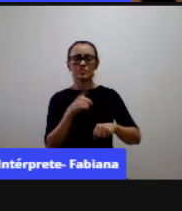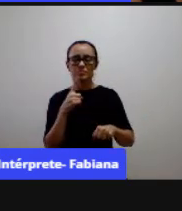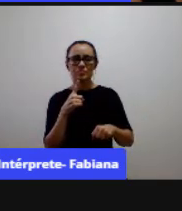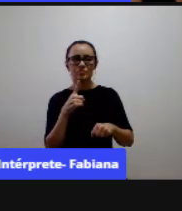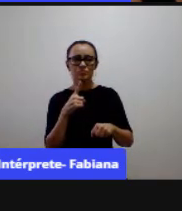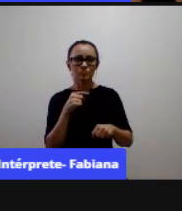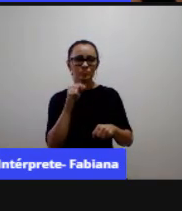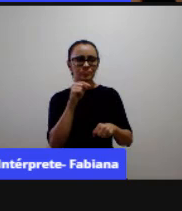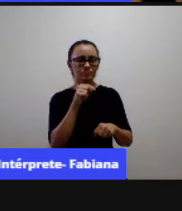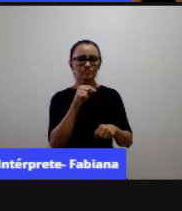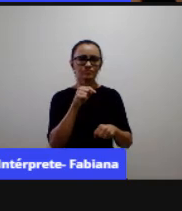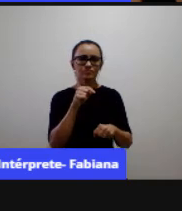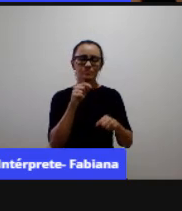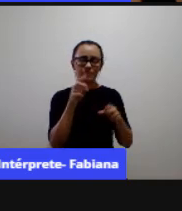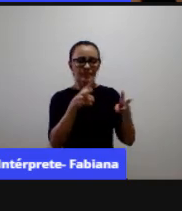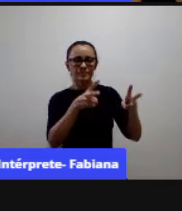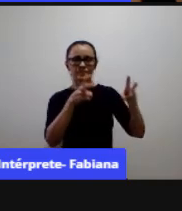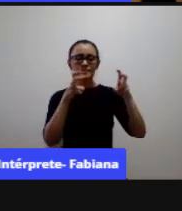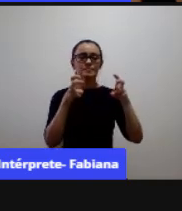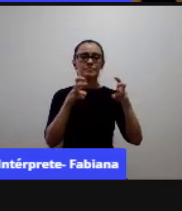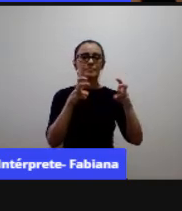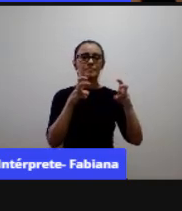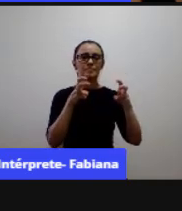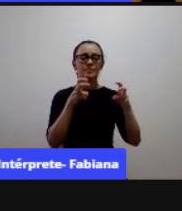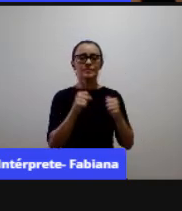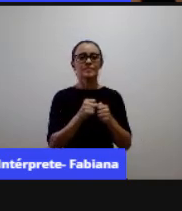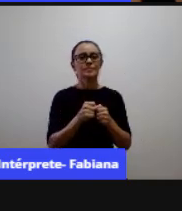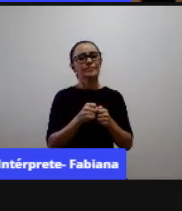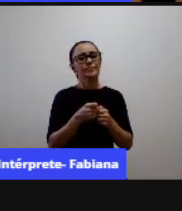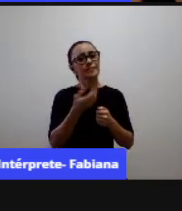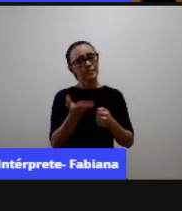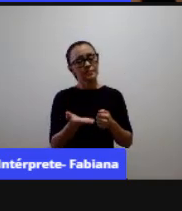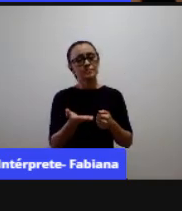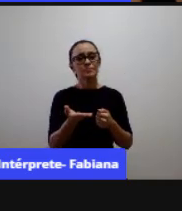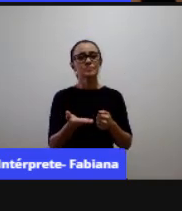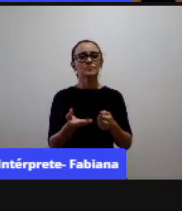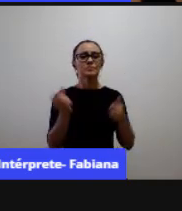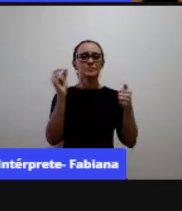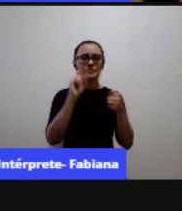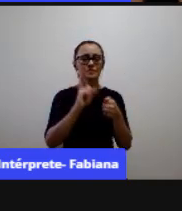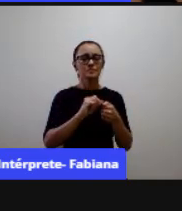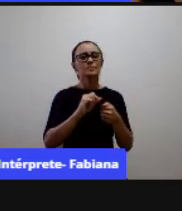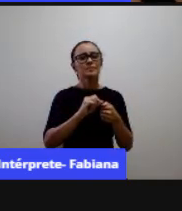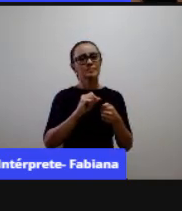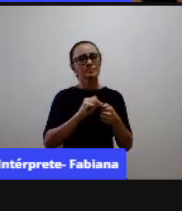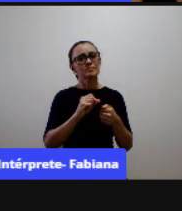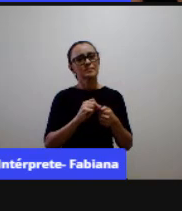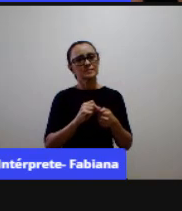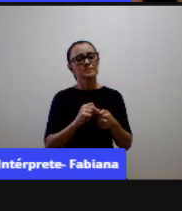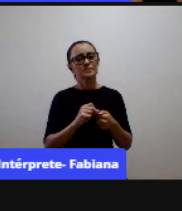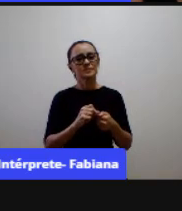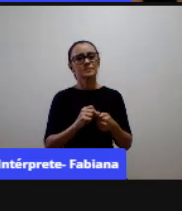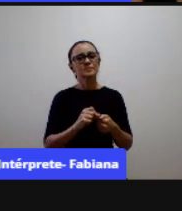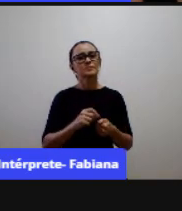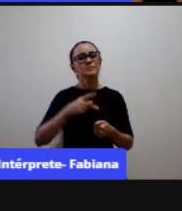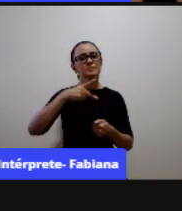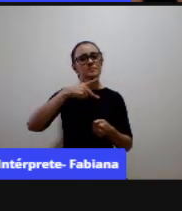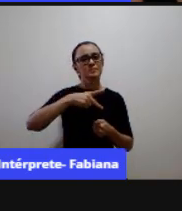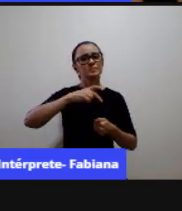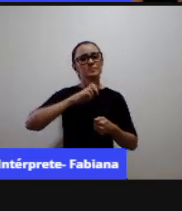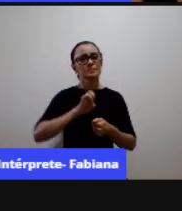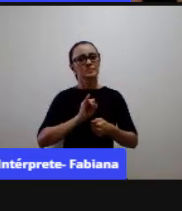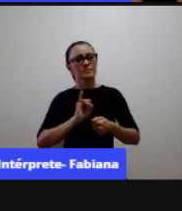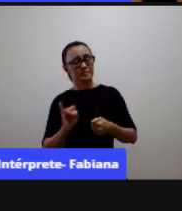Porque é a partir daí que a gente, então, vai fazer a elaboração do plano educacional.